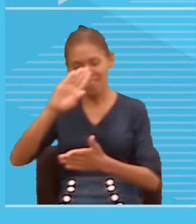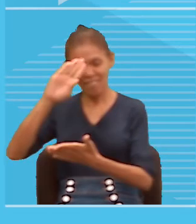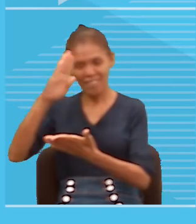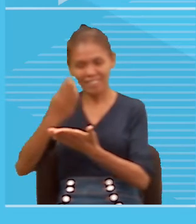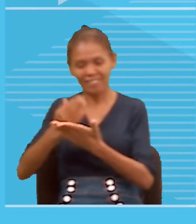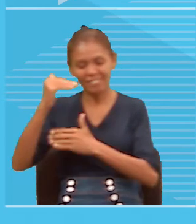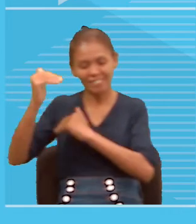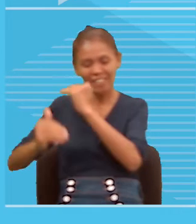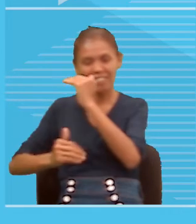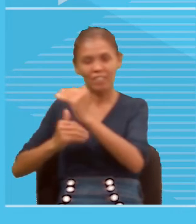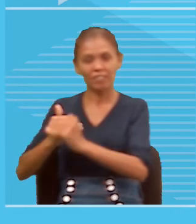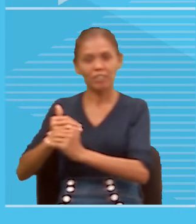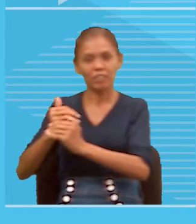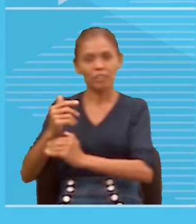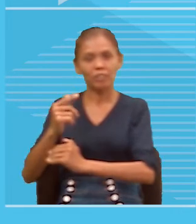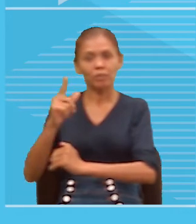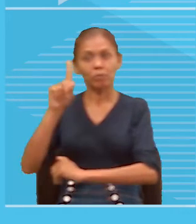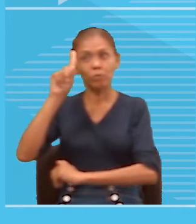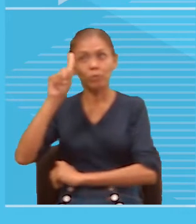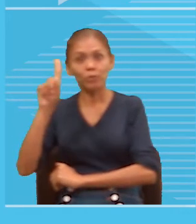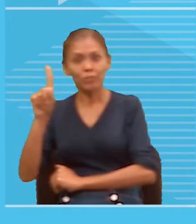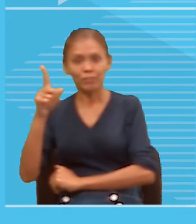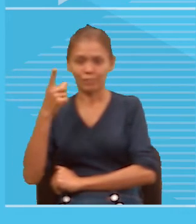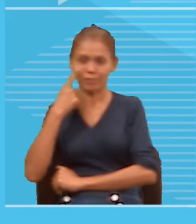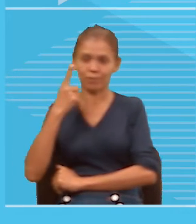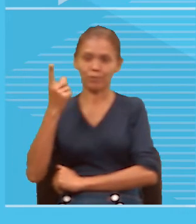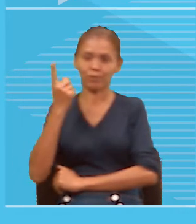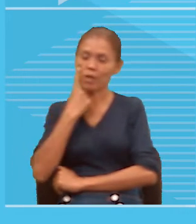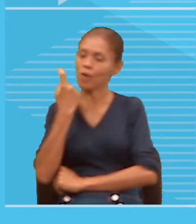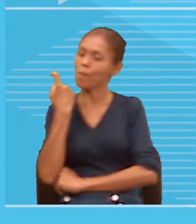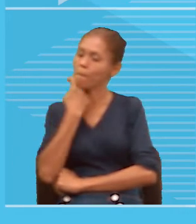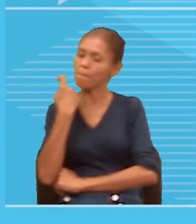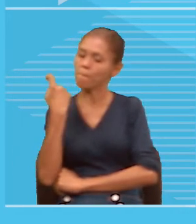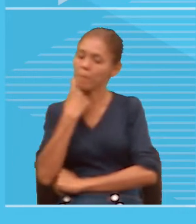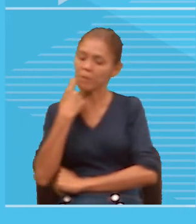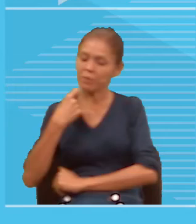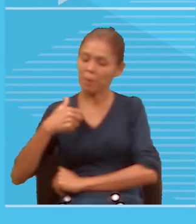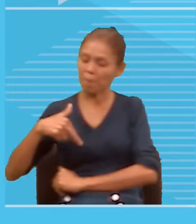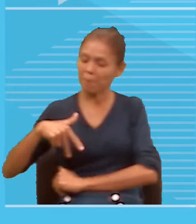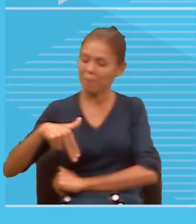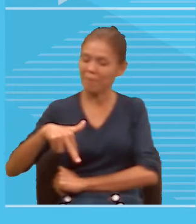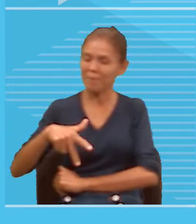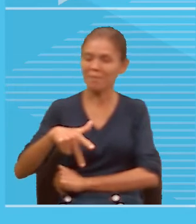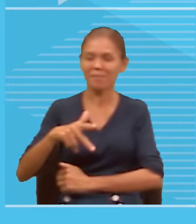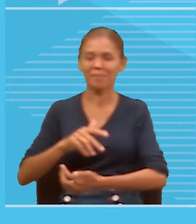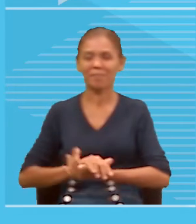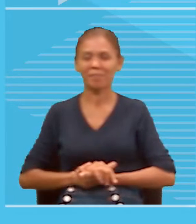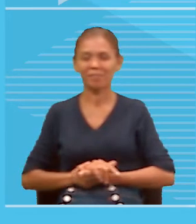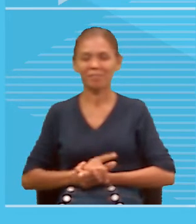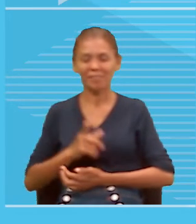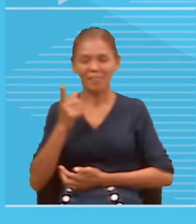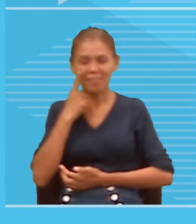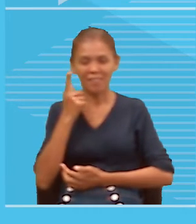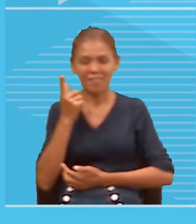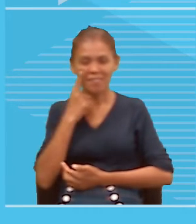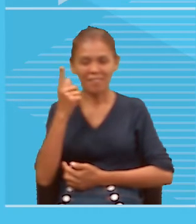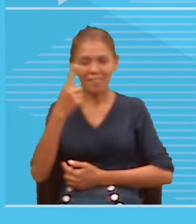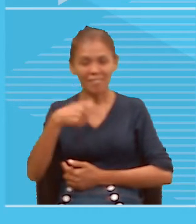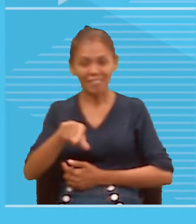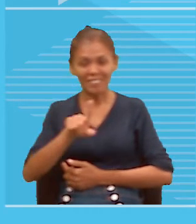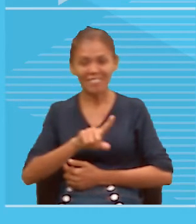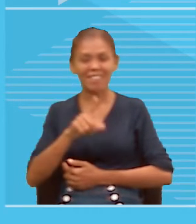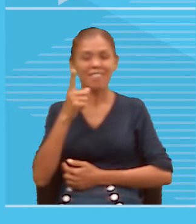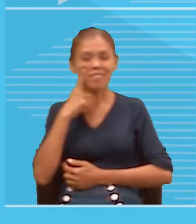já vi um peixe andando Adriana Antônio pessoal de Eliseu Martins hã já viram